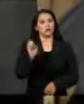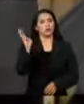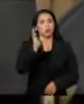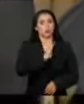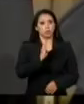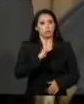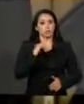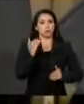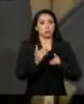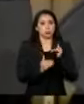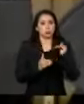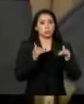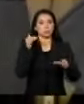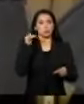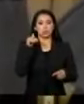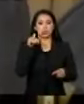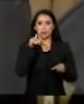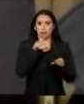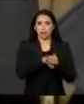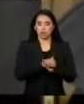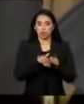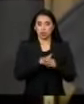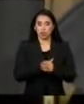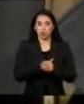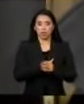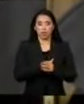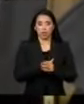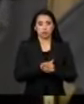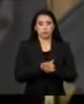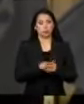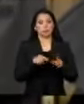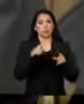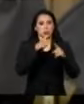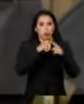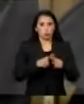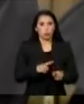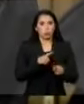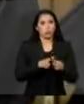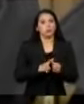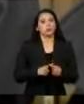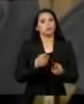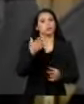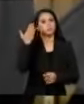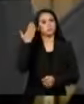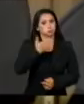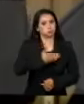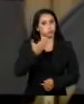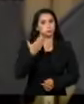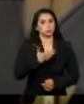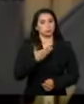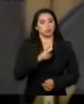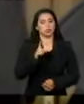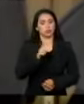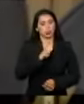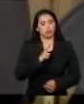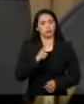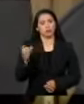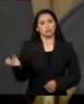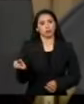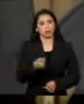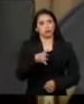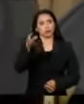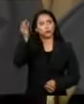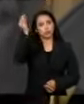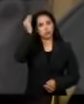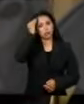por um processo eleitoral muito concorrido e, de fato, nós temos novos ares. O